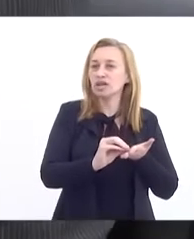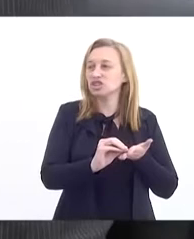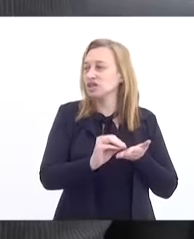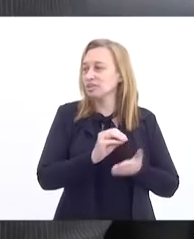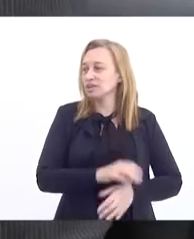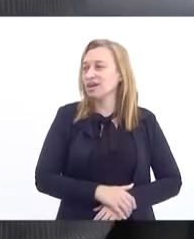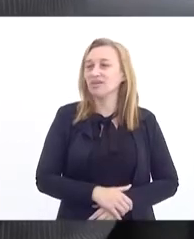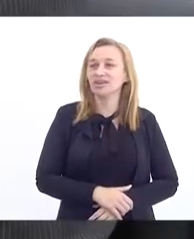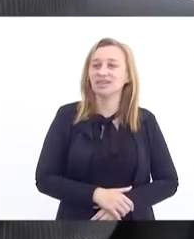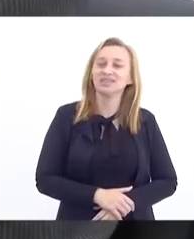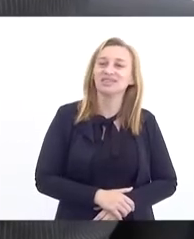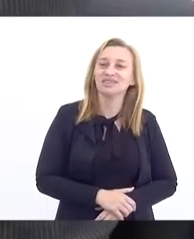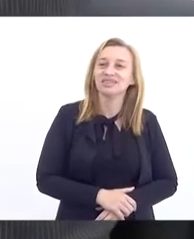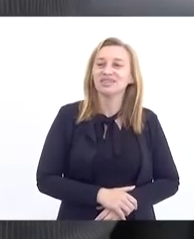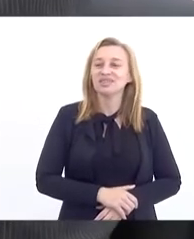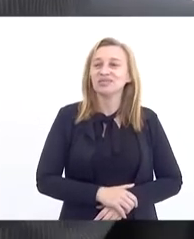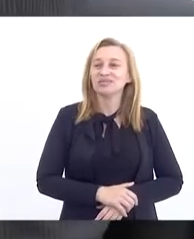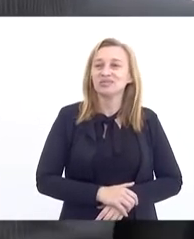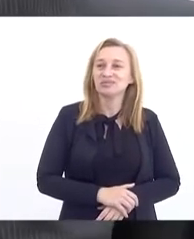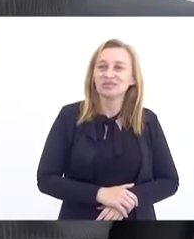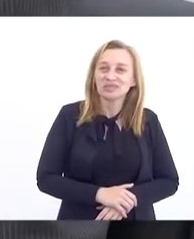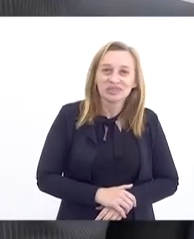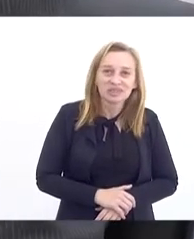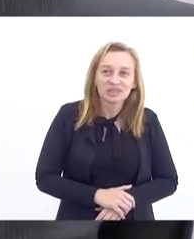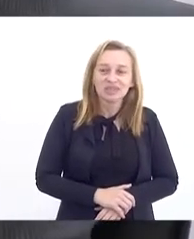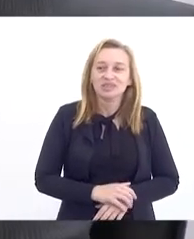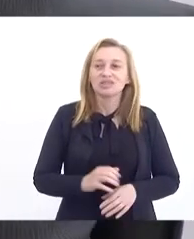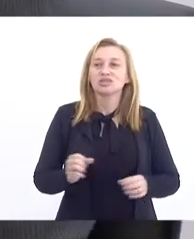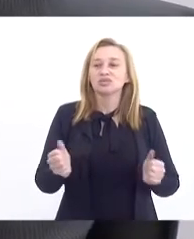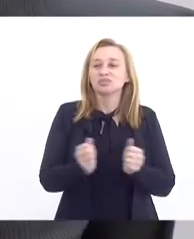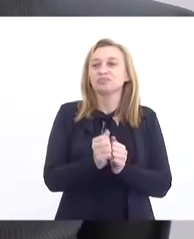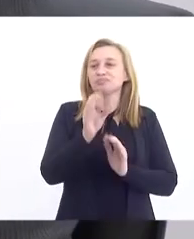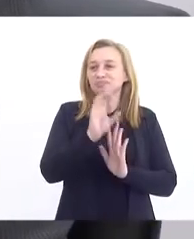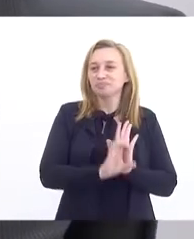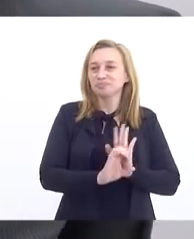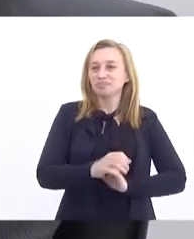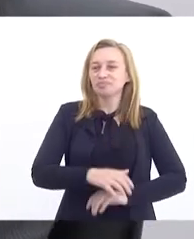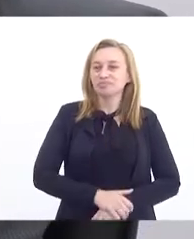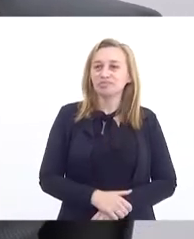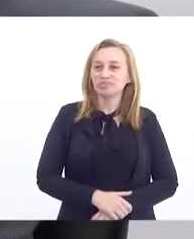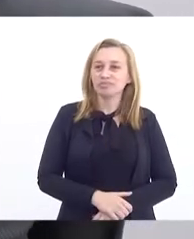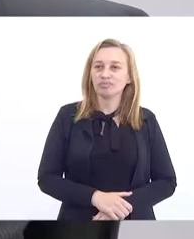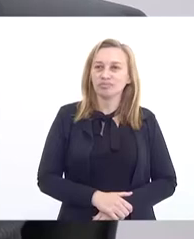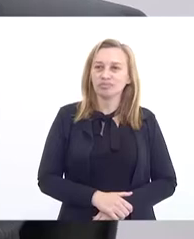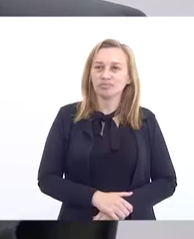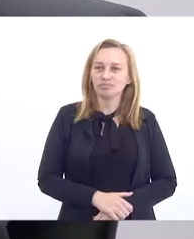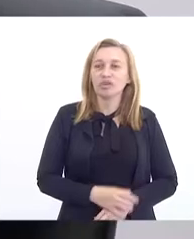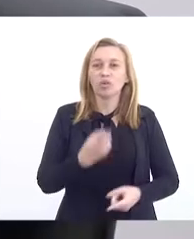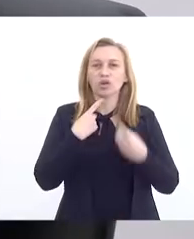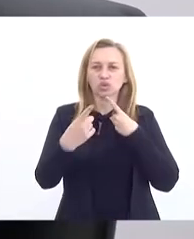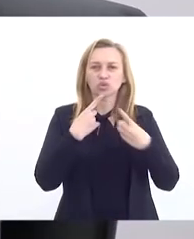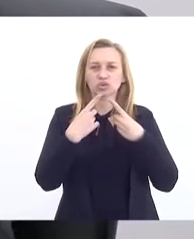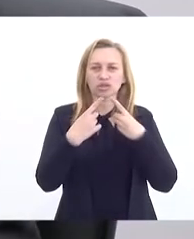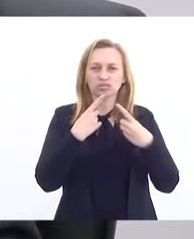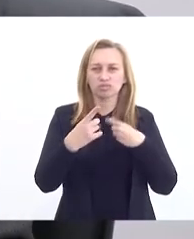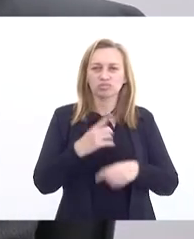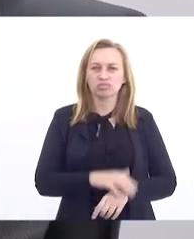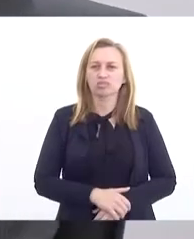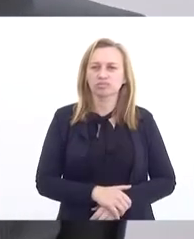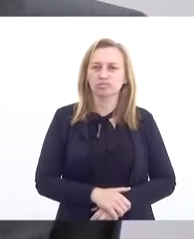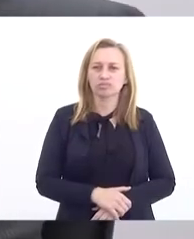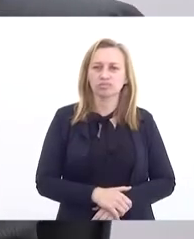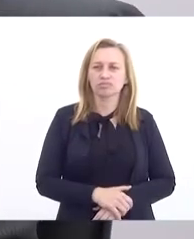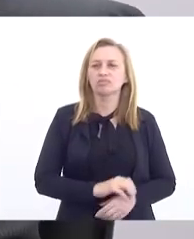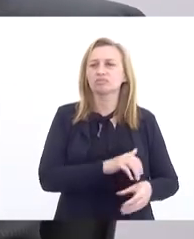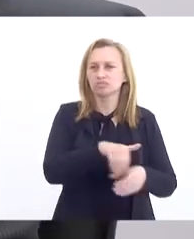2019, autoria do deputado Rodrigo Bacelar, parecer pela constitucionalidade com emendas. Em discussão,